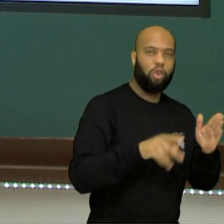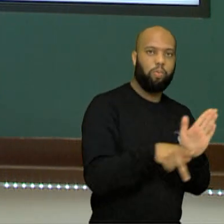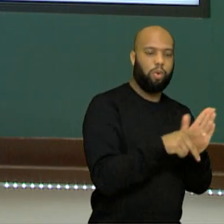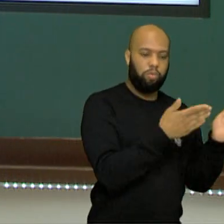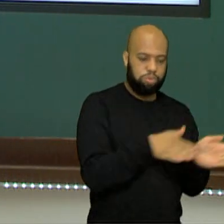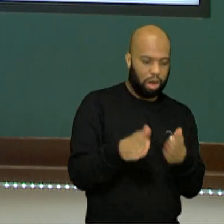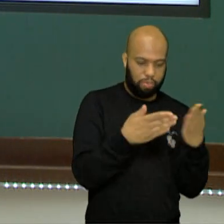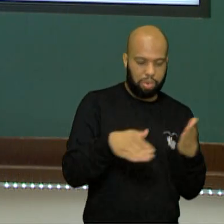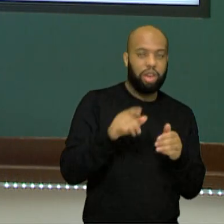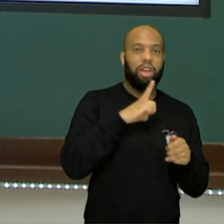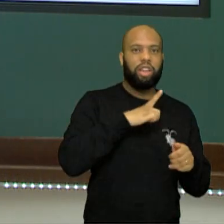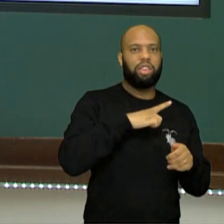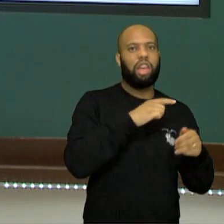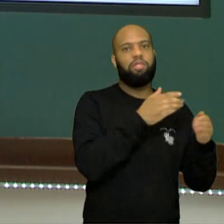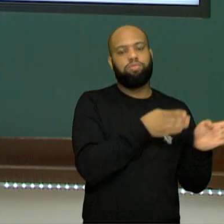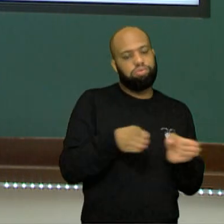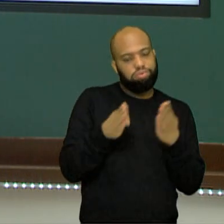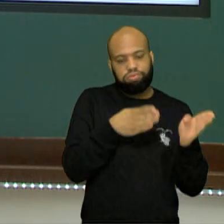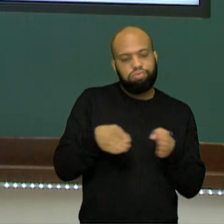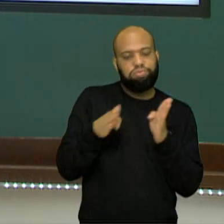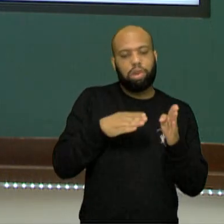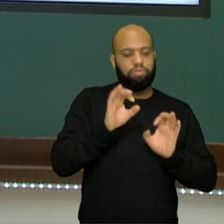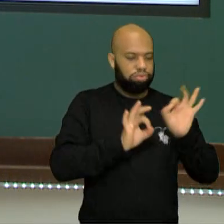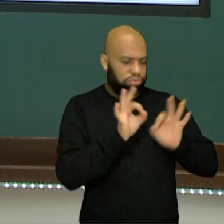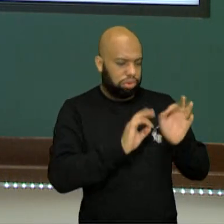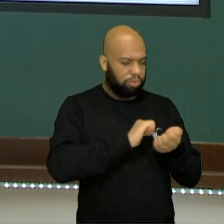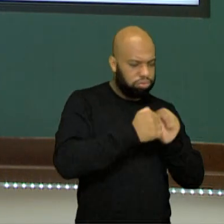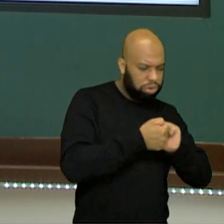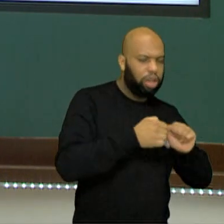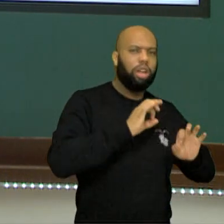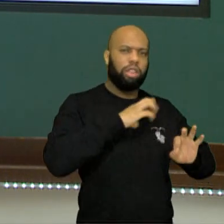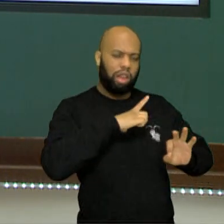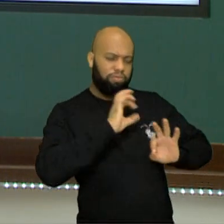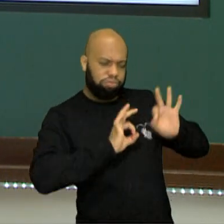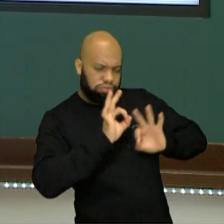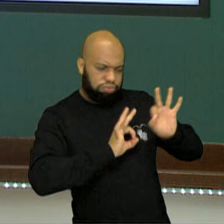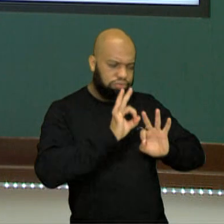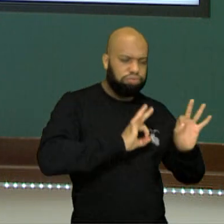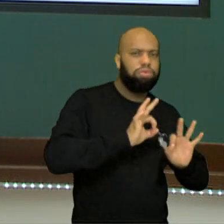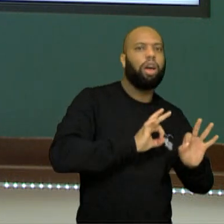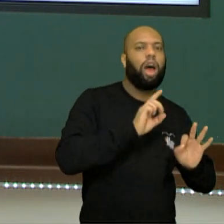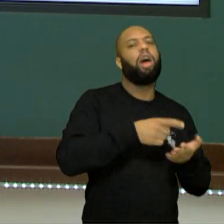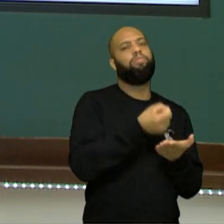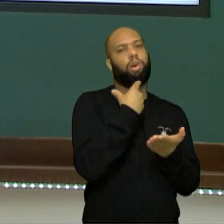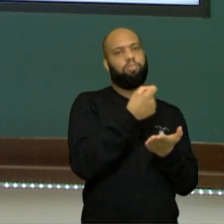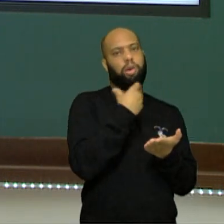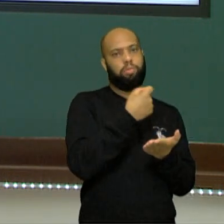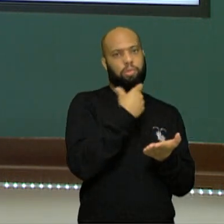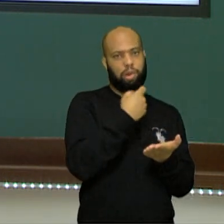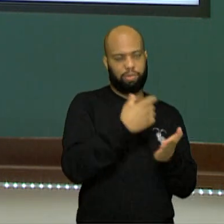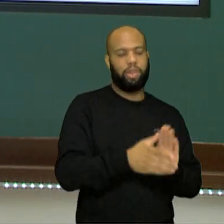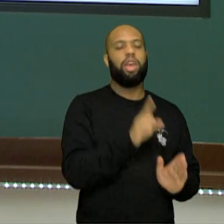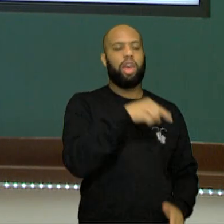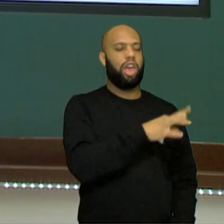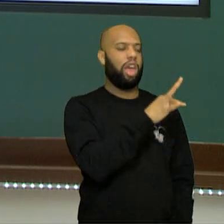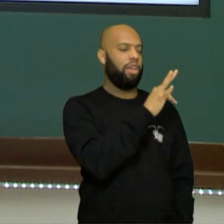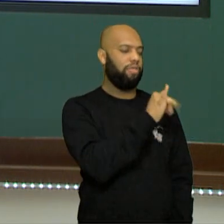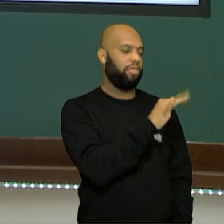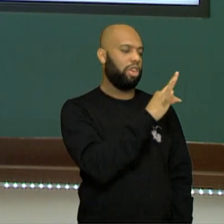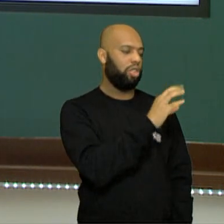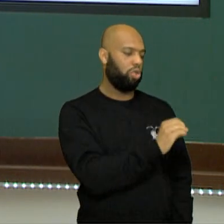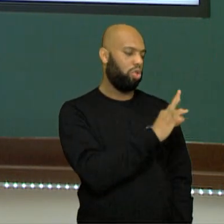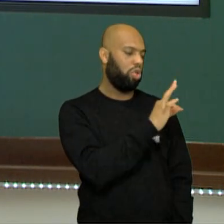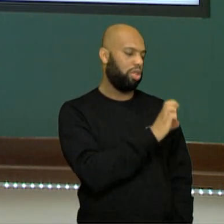na fabricação desse medicamento. Então, os fitoterápicos, eles são produzidos a partir das plantas medicinais,